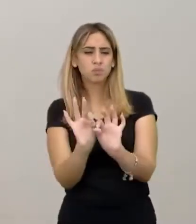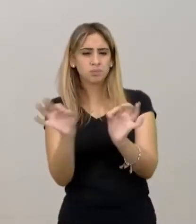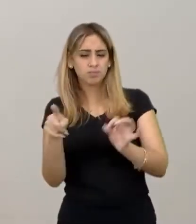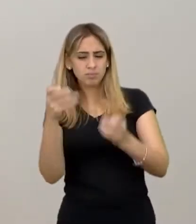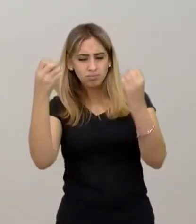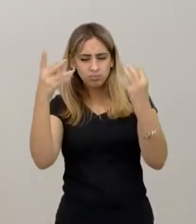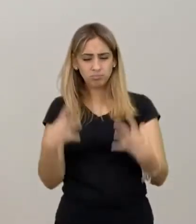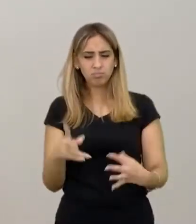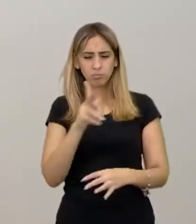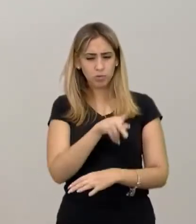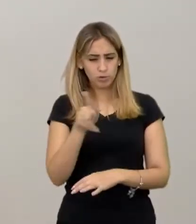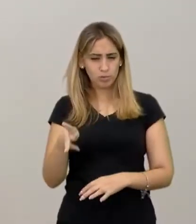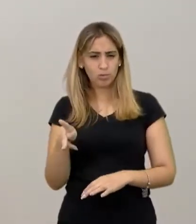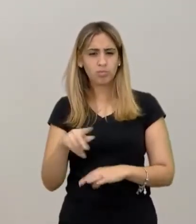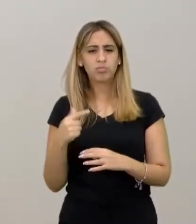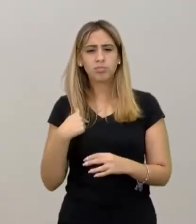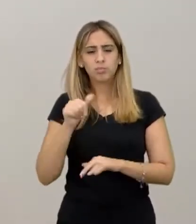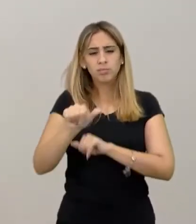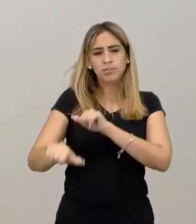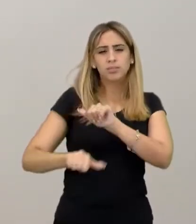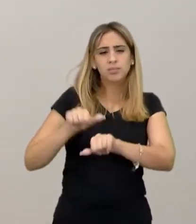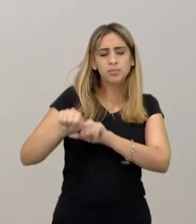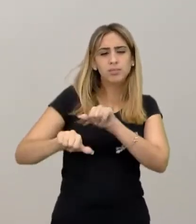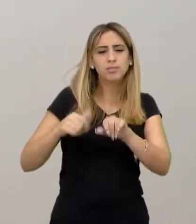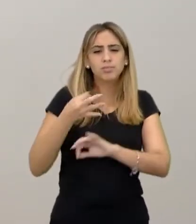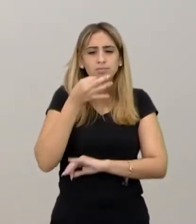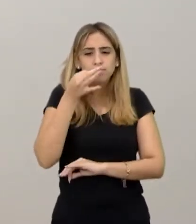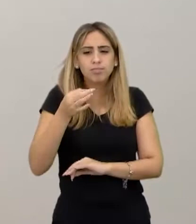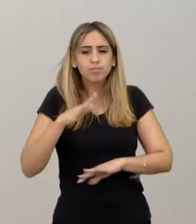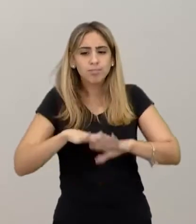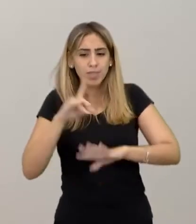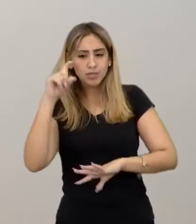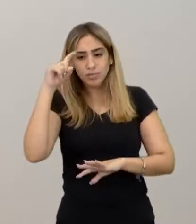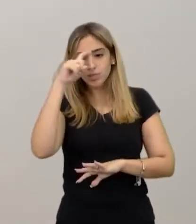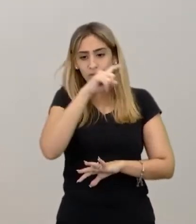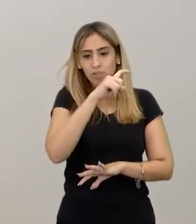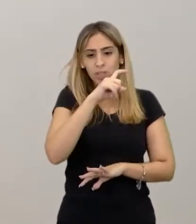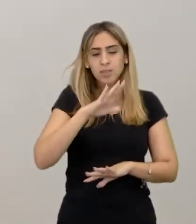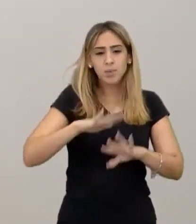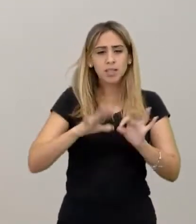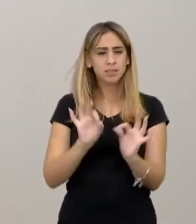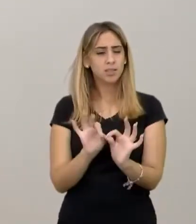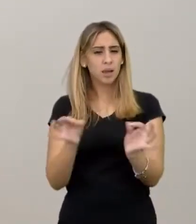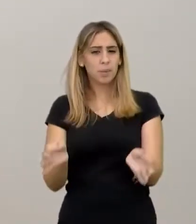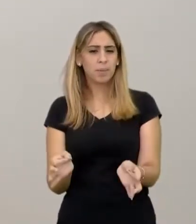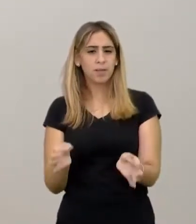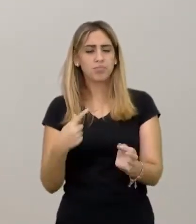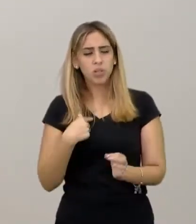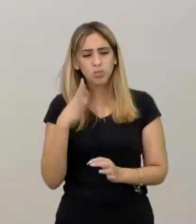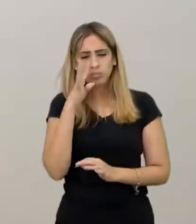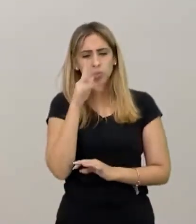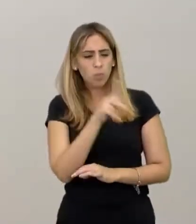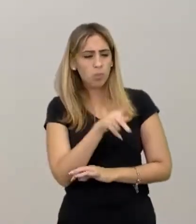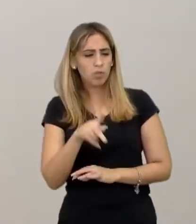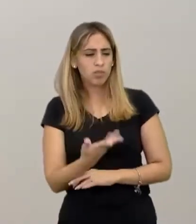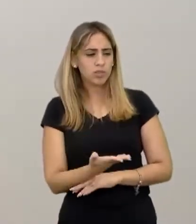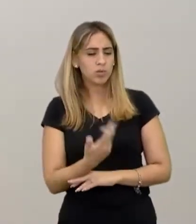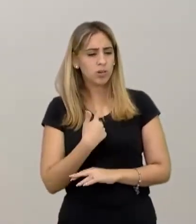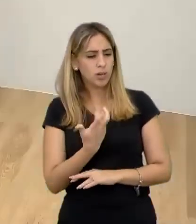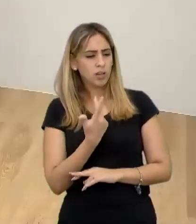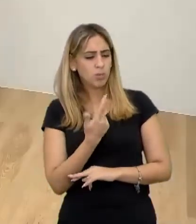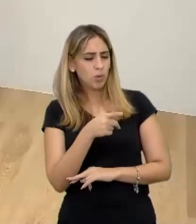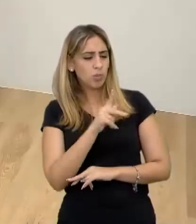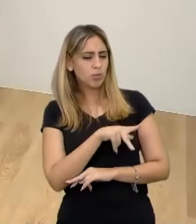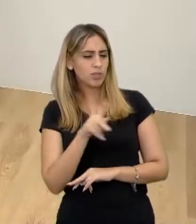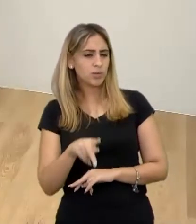quando ele explicava. Parecia que ele tornava os assuntos mais complexos, assim, muito simples. E eu admirava, eu olhava e falava, poxa, eu quero ser como